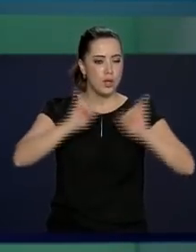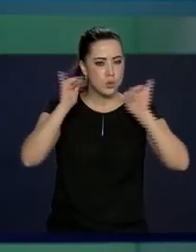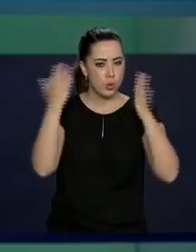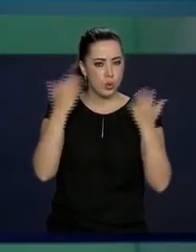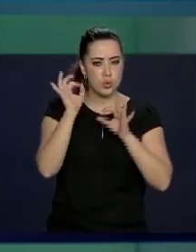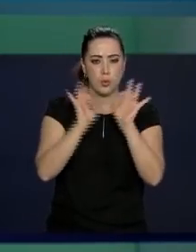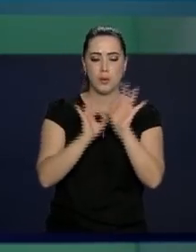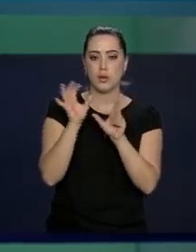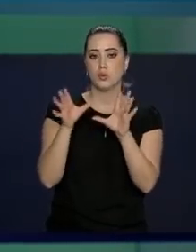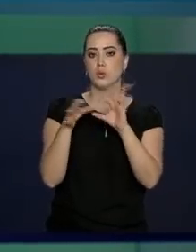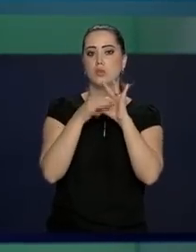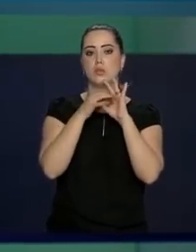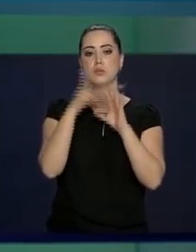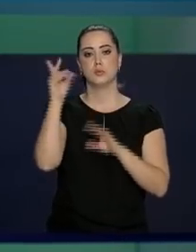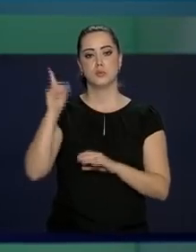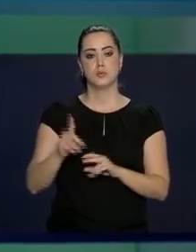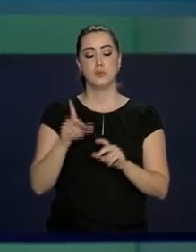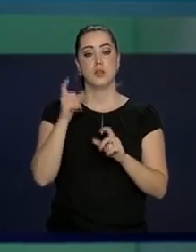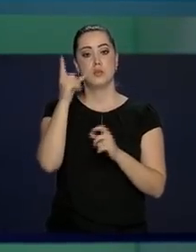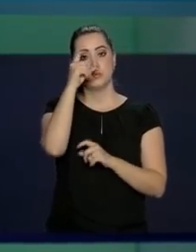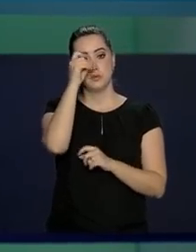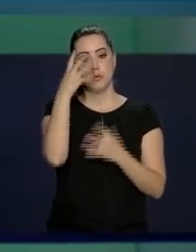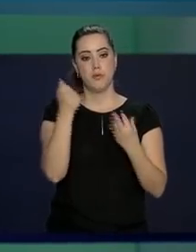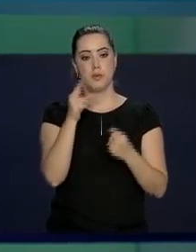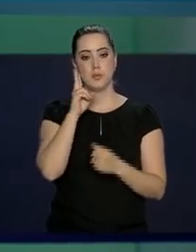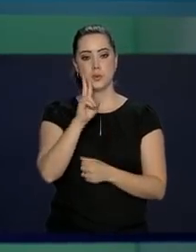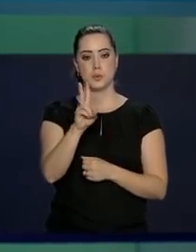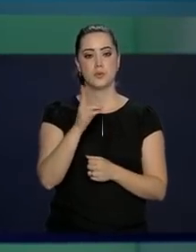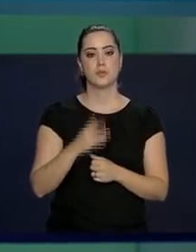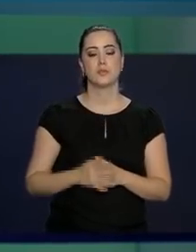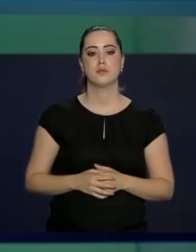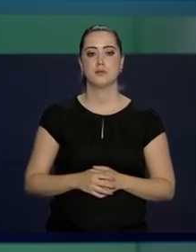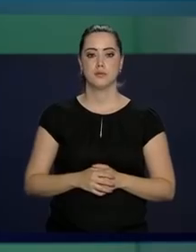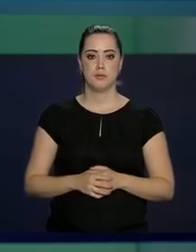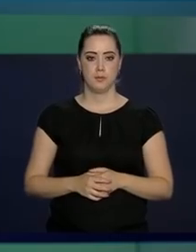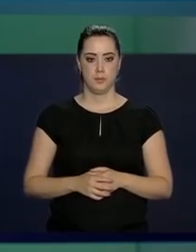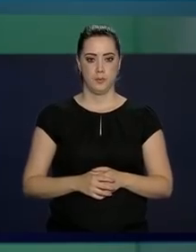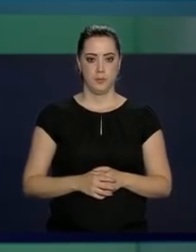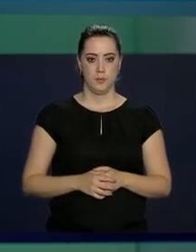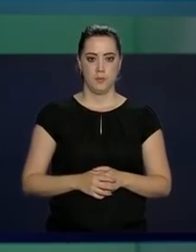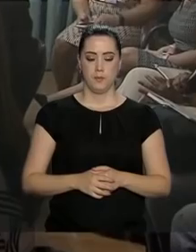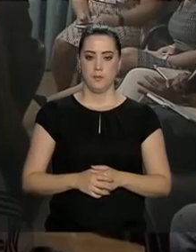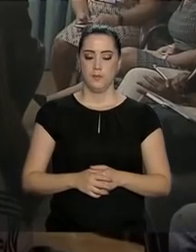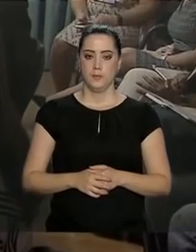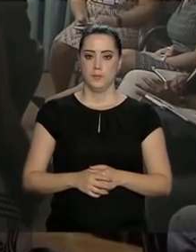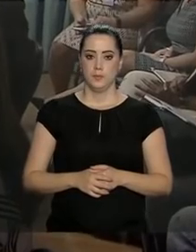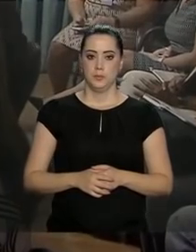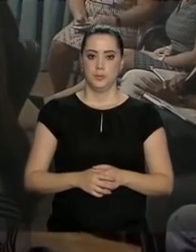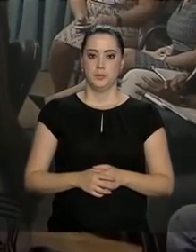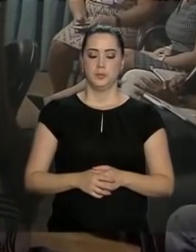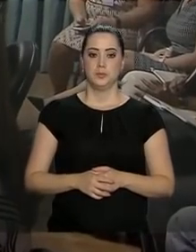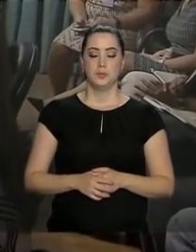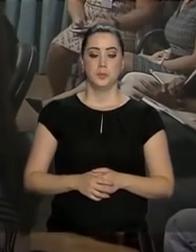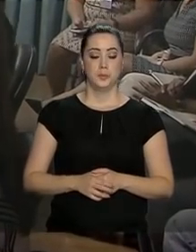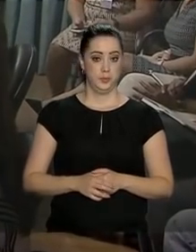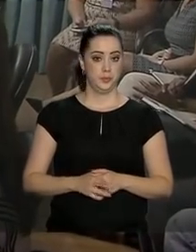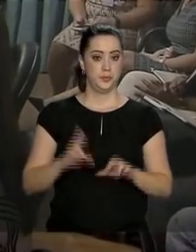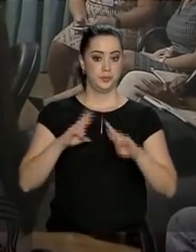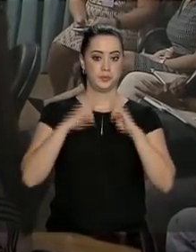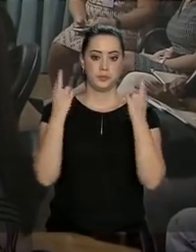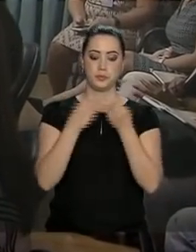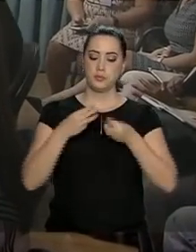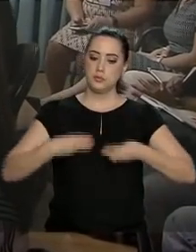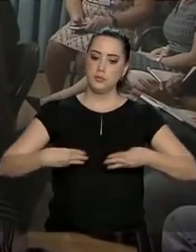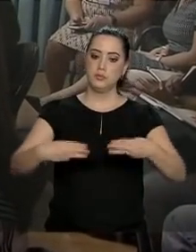com os diretores desses hospitais. Vamos ver na reportagem de Maurício Almeida. A reunião no Ministério